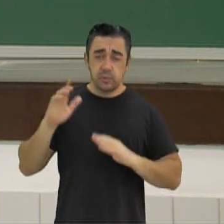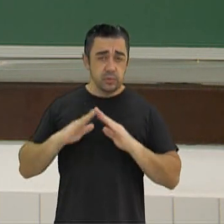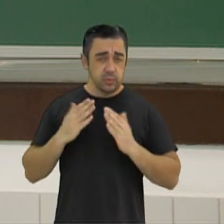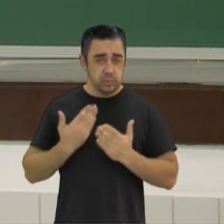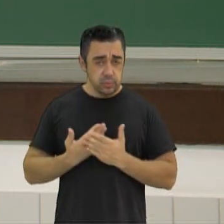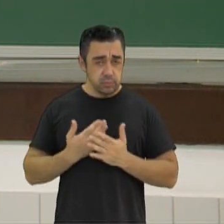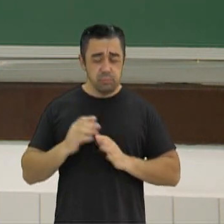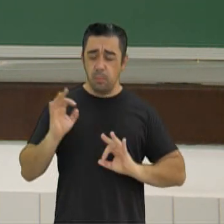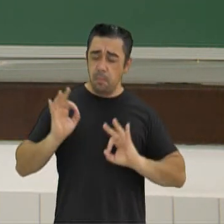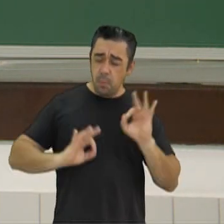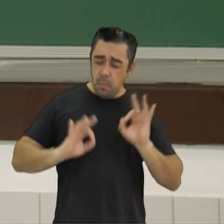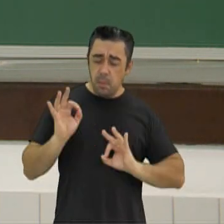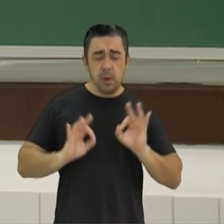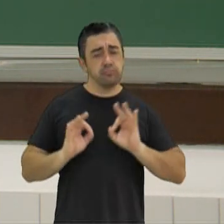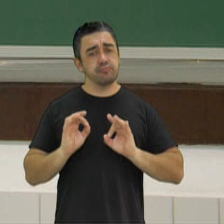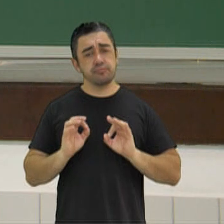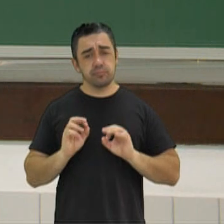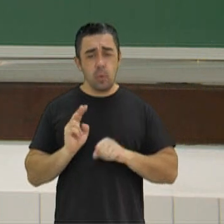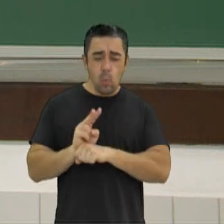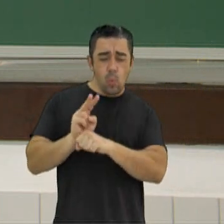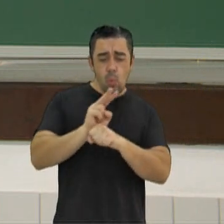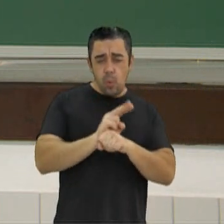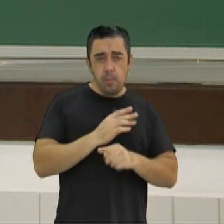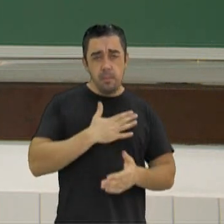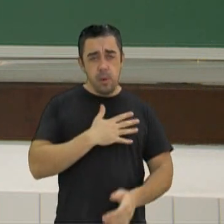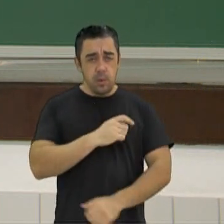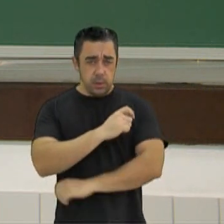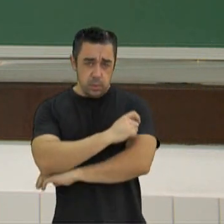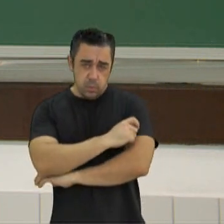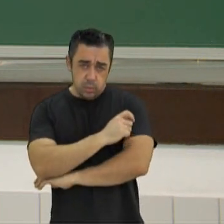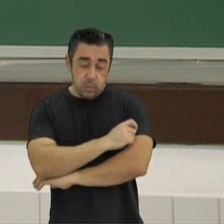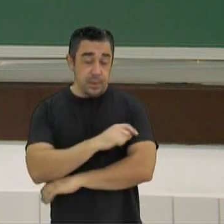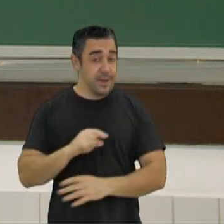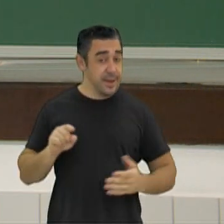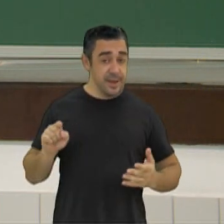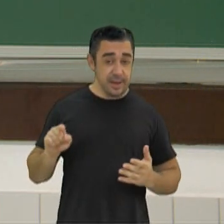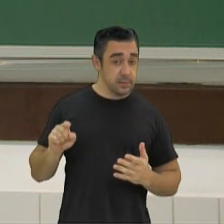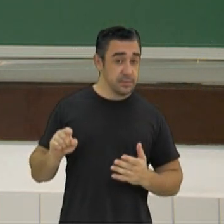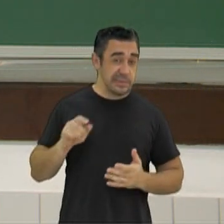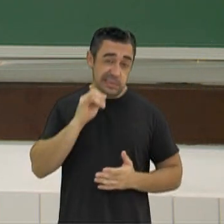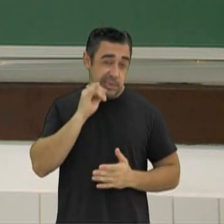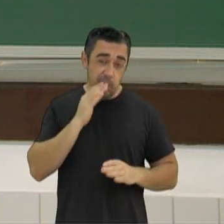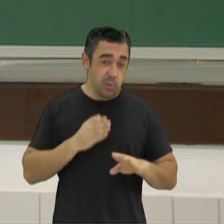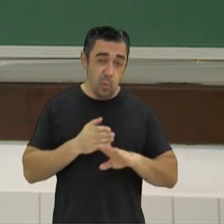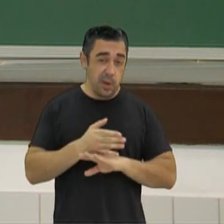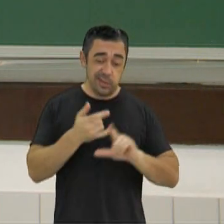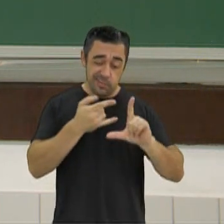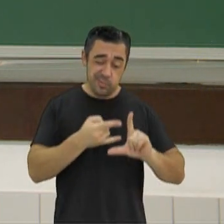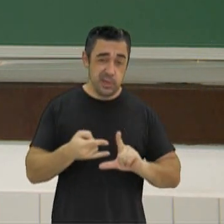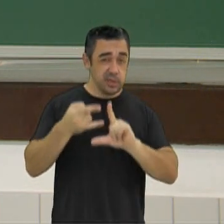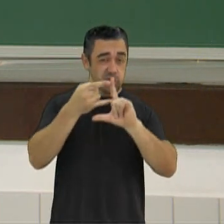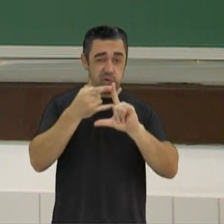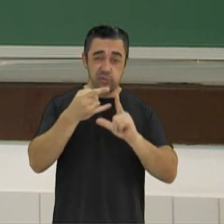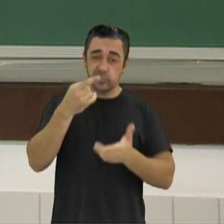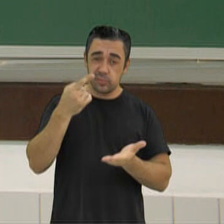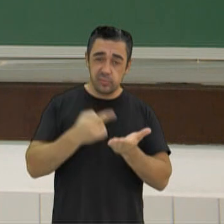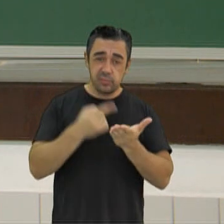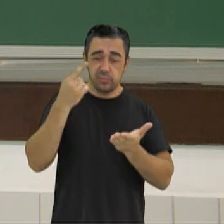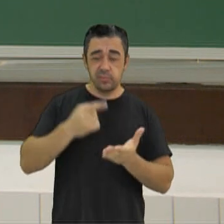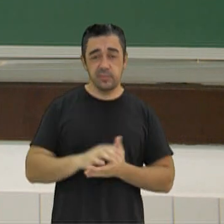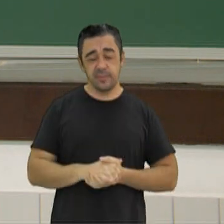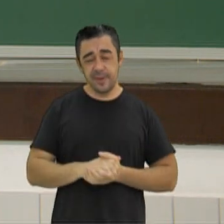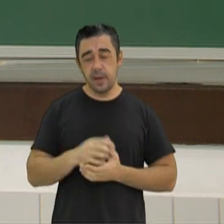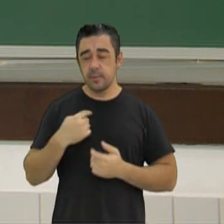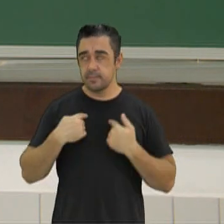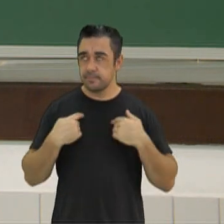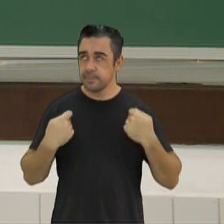poder estar monitorando e tutorando os meus alunos. E eles não acessam o Meet na hora que a gente marca. Eu tenho que ficar pegando alguns